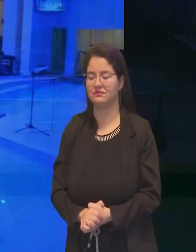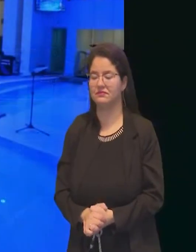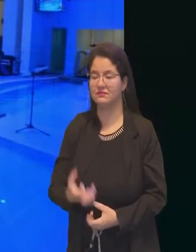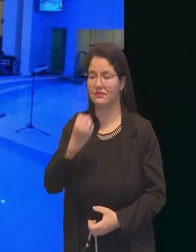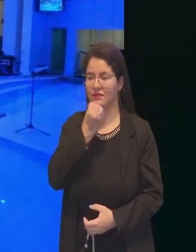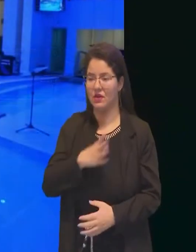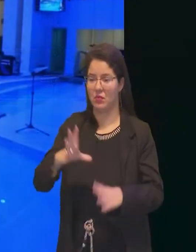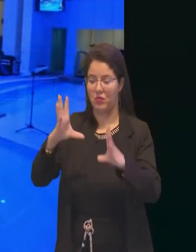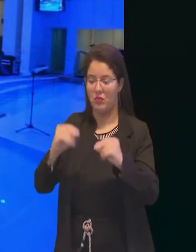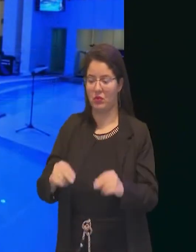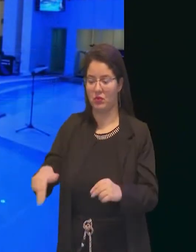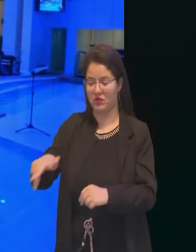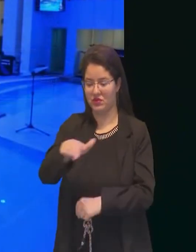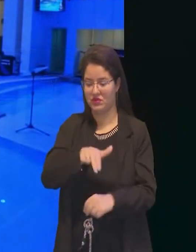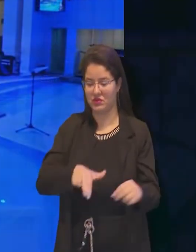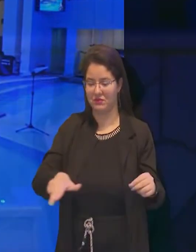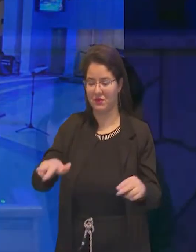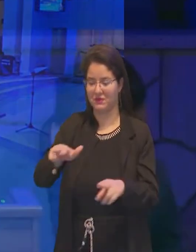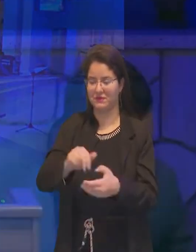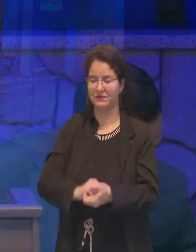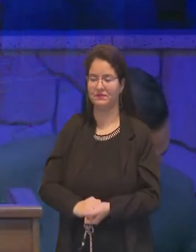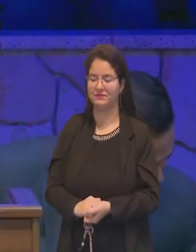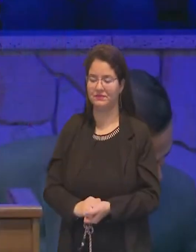Boa noite, irmãos.